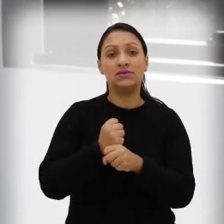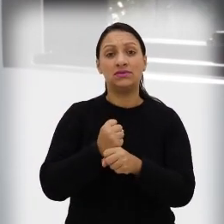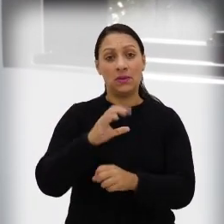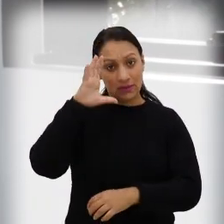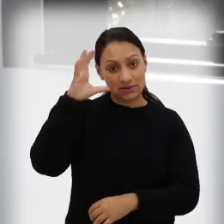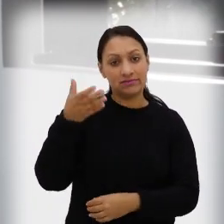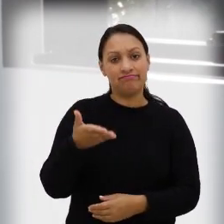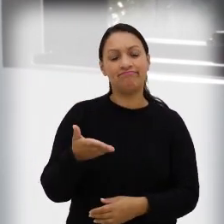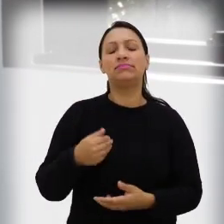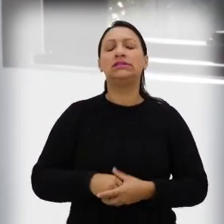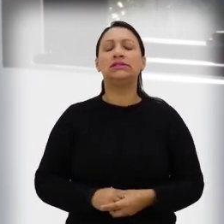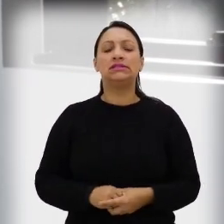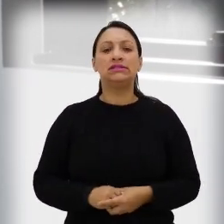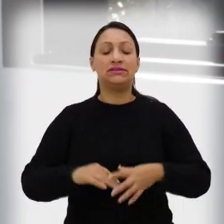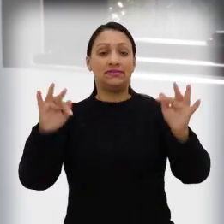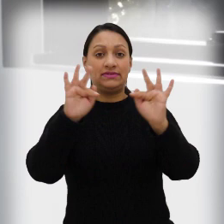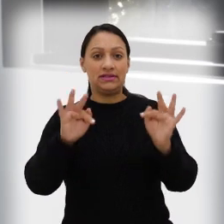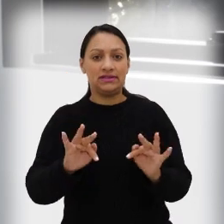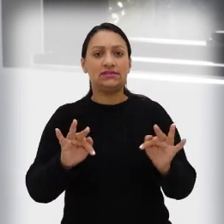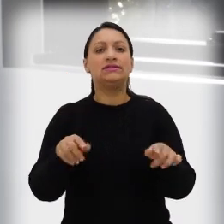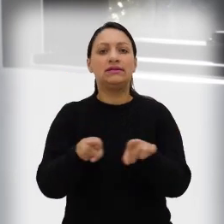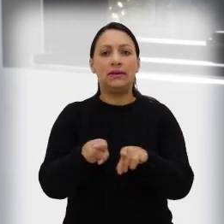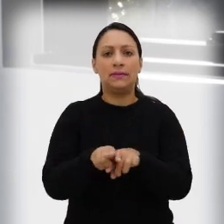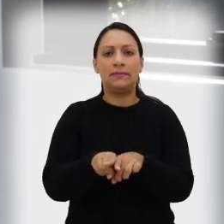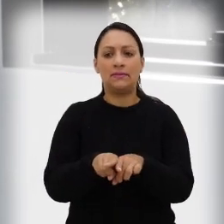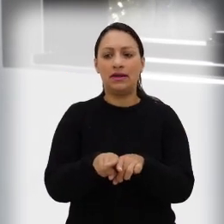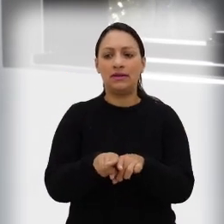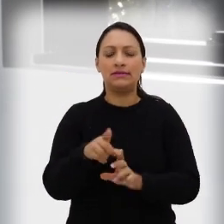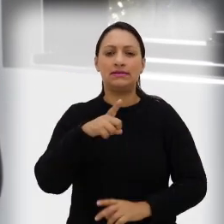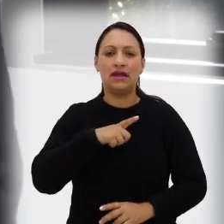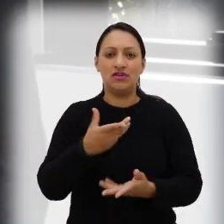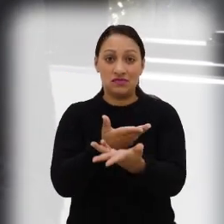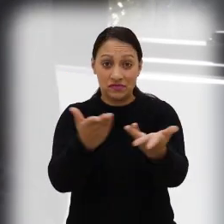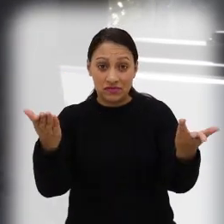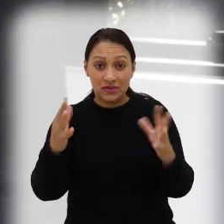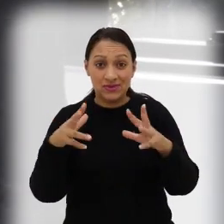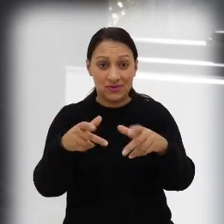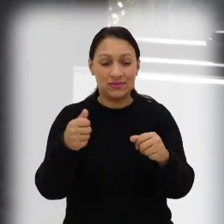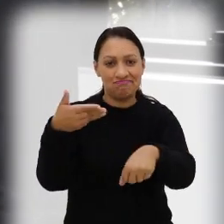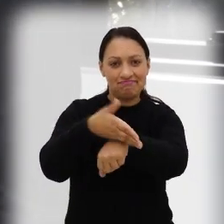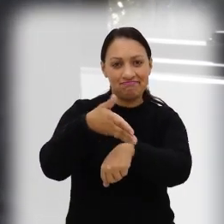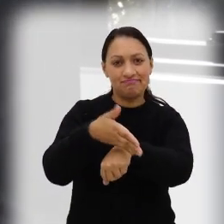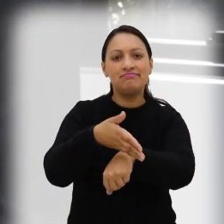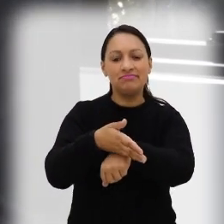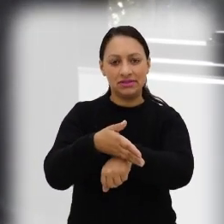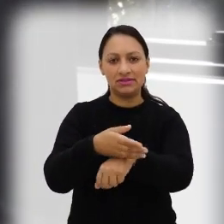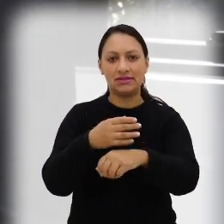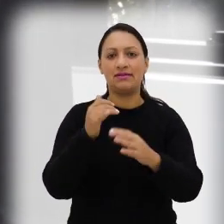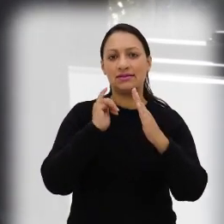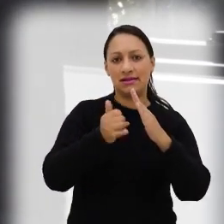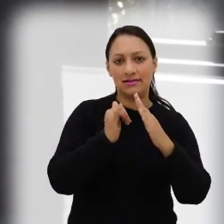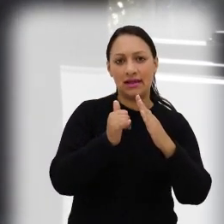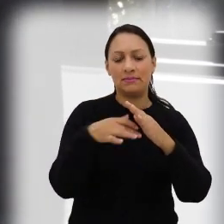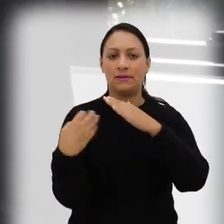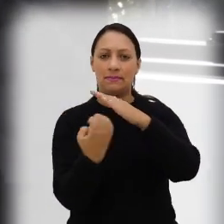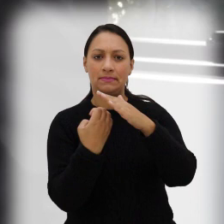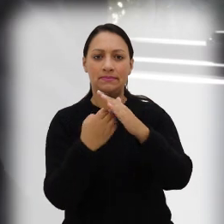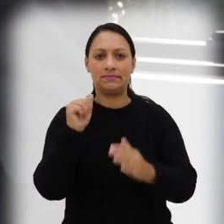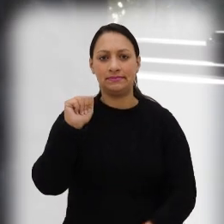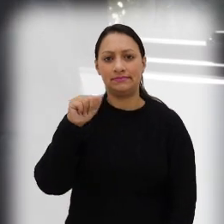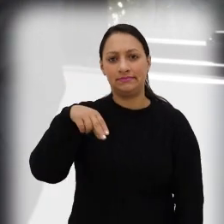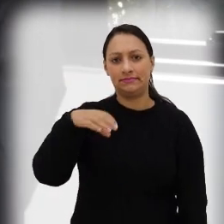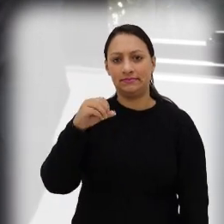Day. E feliz igualmente por ter vocês todos aí estão participando, as startups, as empresas âncoras